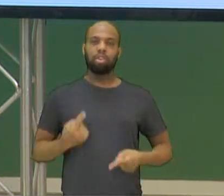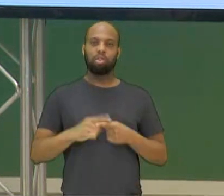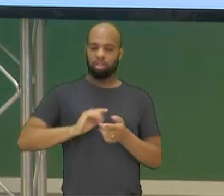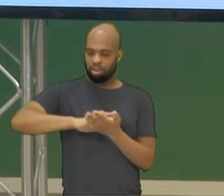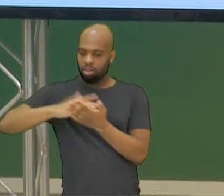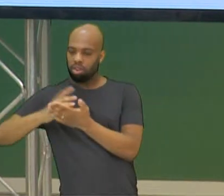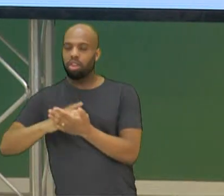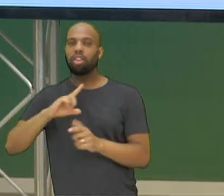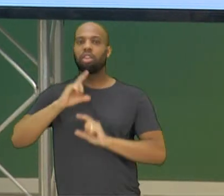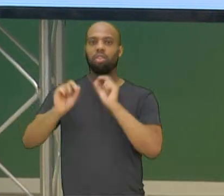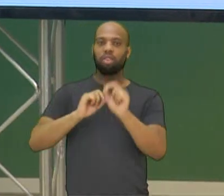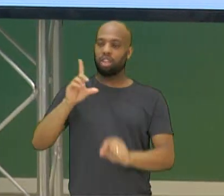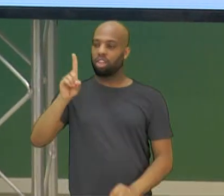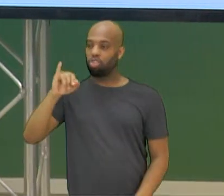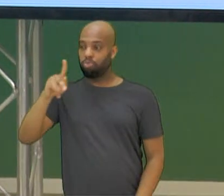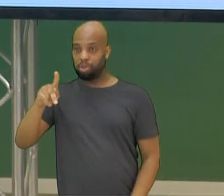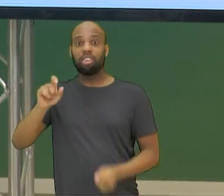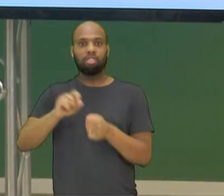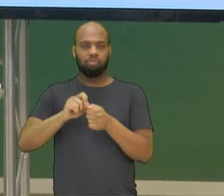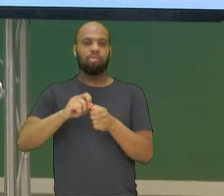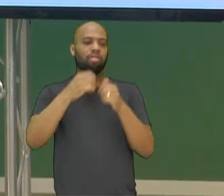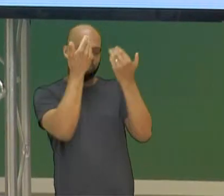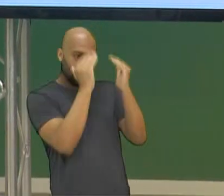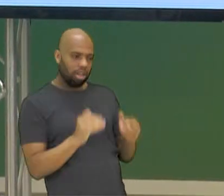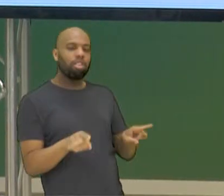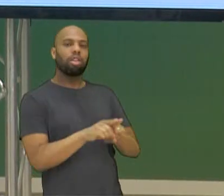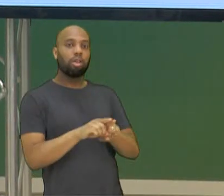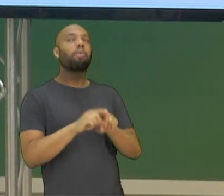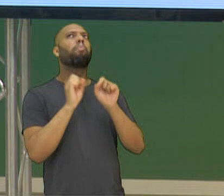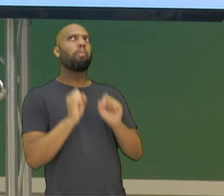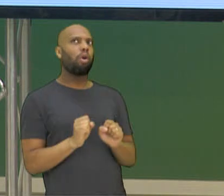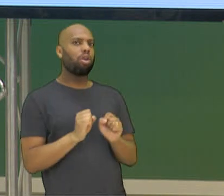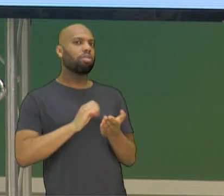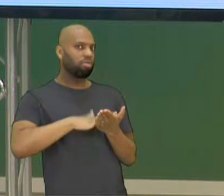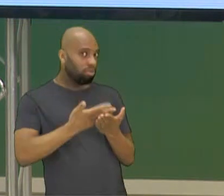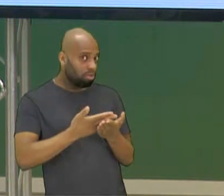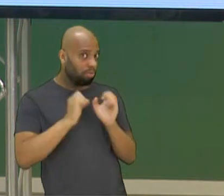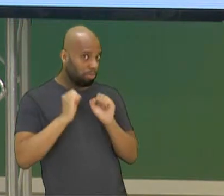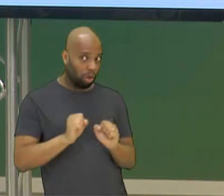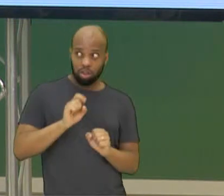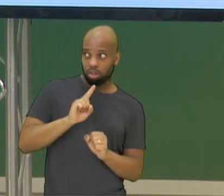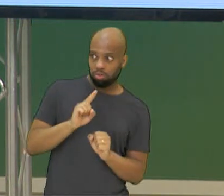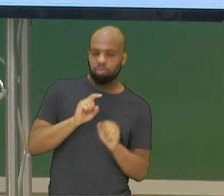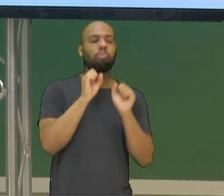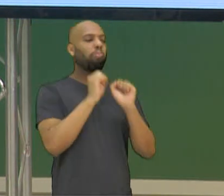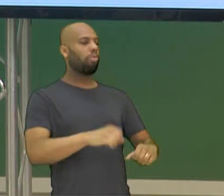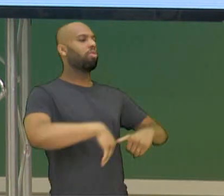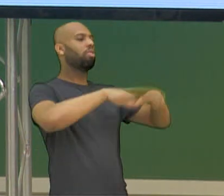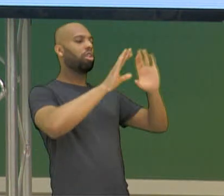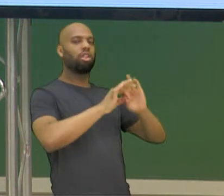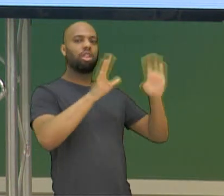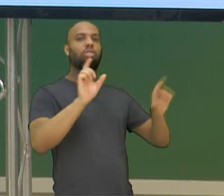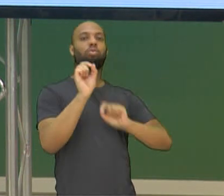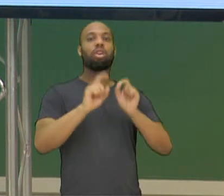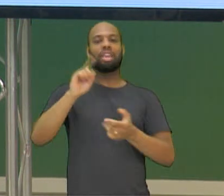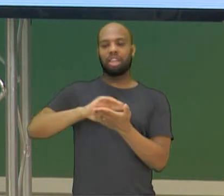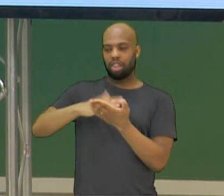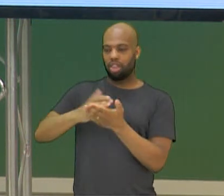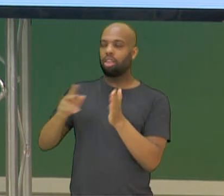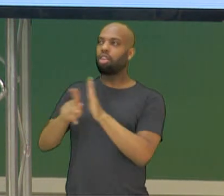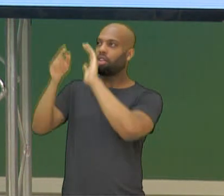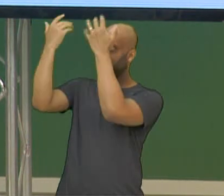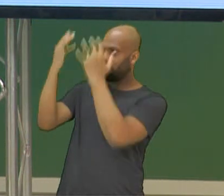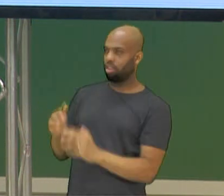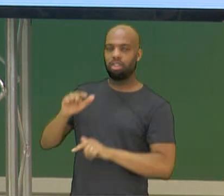vai passar pelo crivo do DIP e vai entrar, né, nas características do que tem que ser um samba exaltação